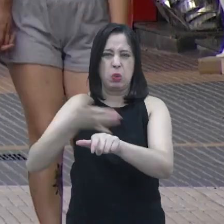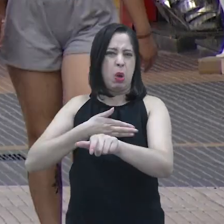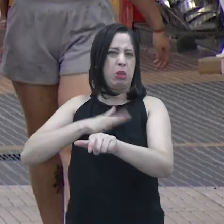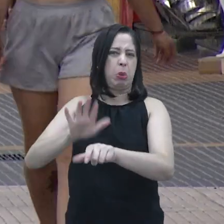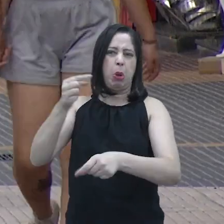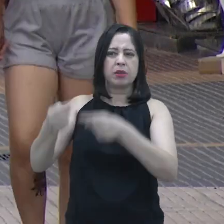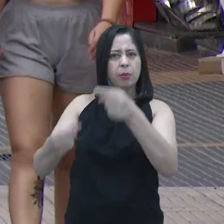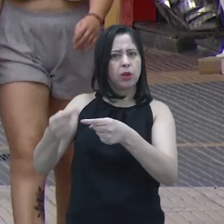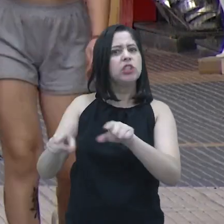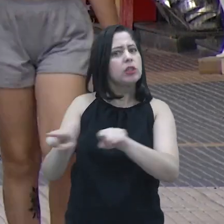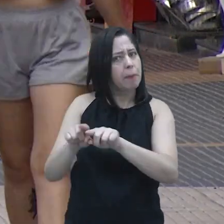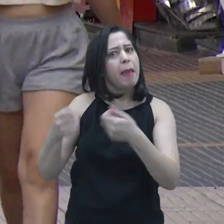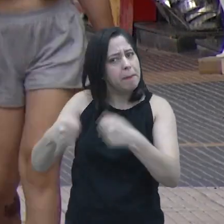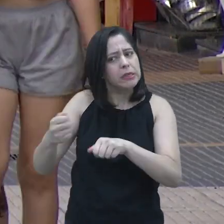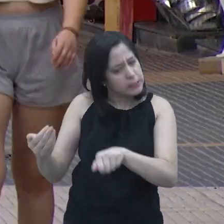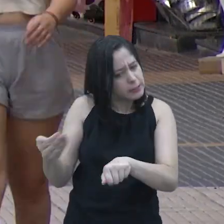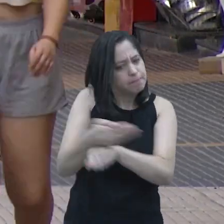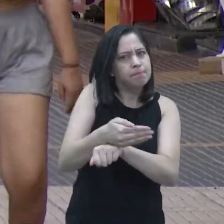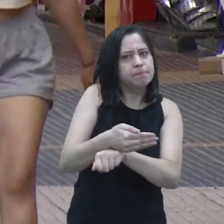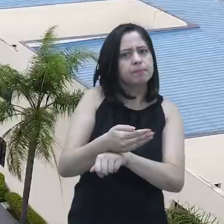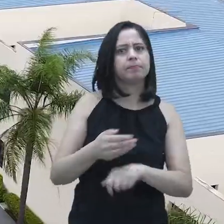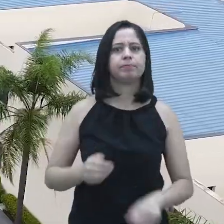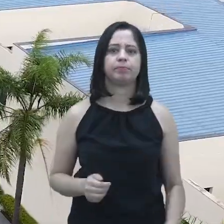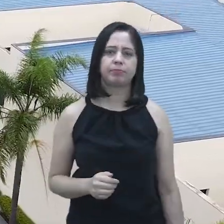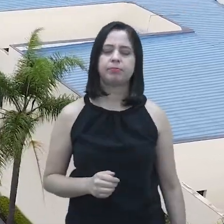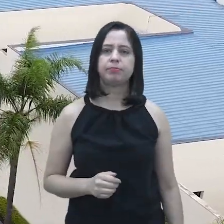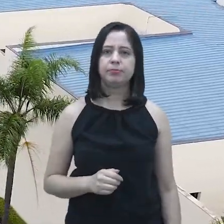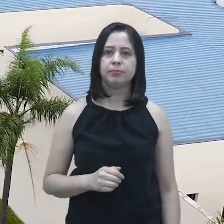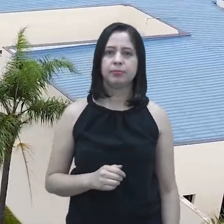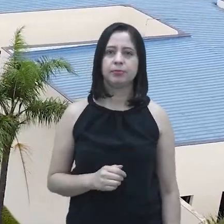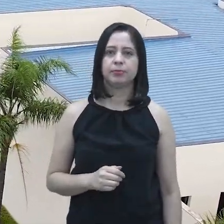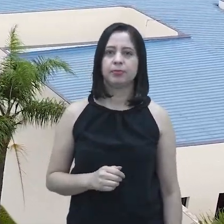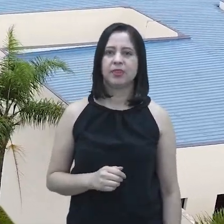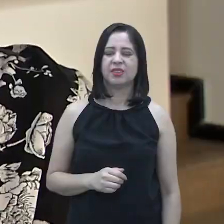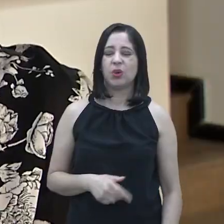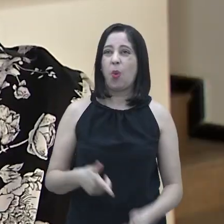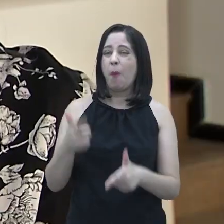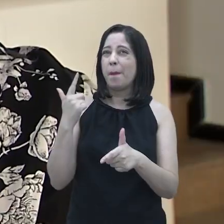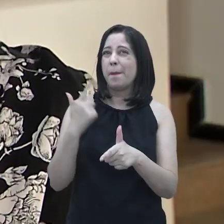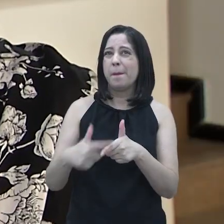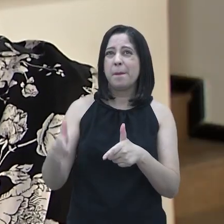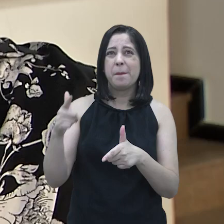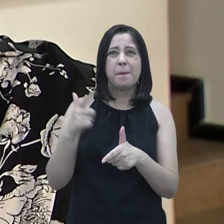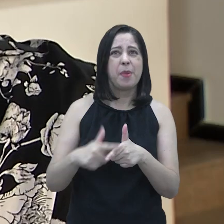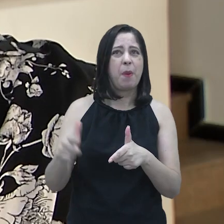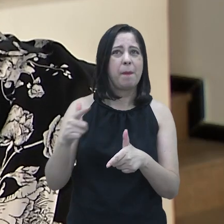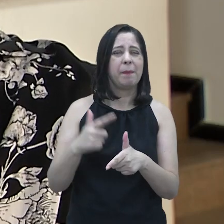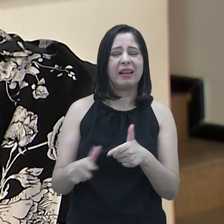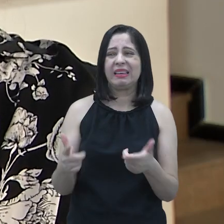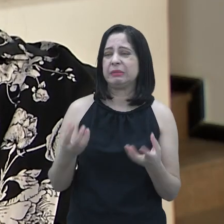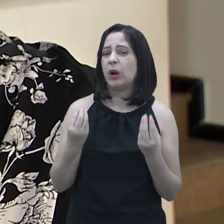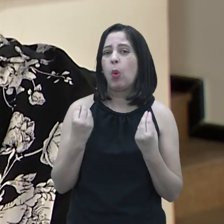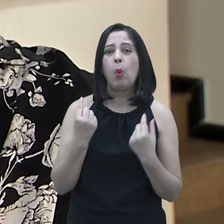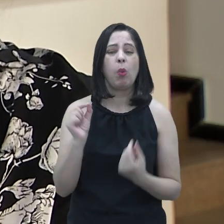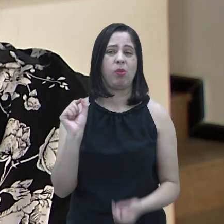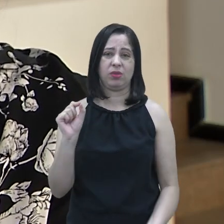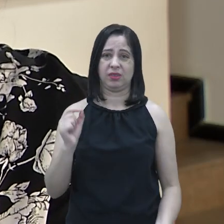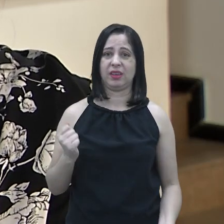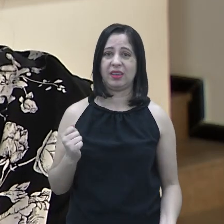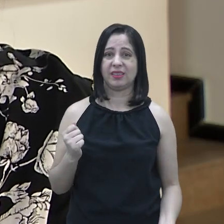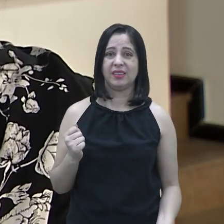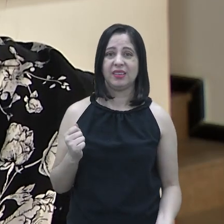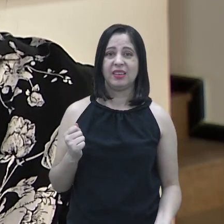céticos também faz diferença nas decisões dos partidos e dos representantes. Acho que o maior problema com essa falta